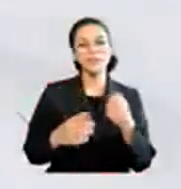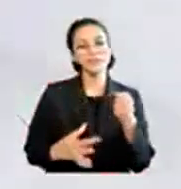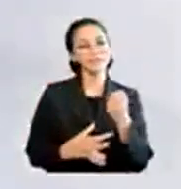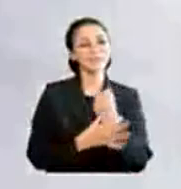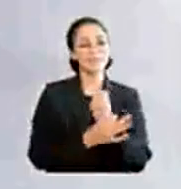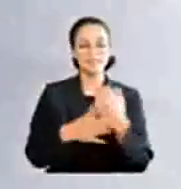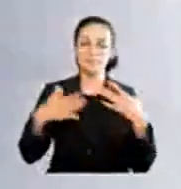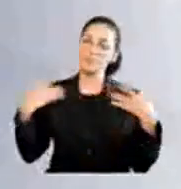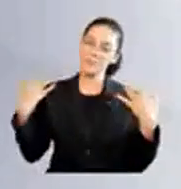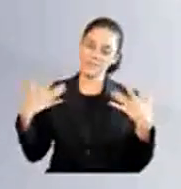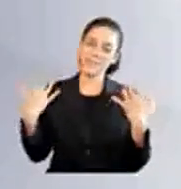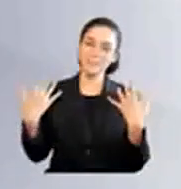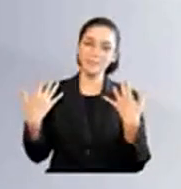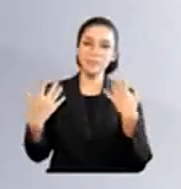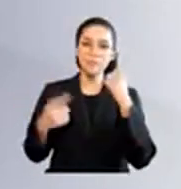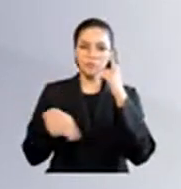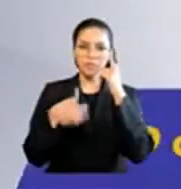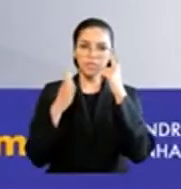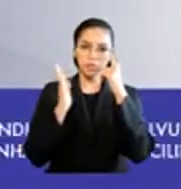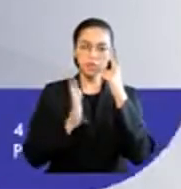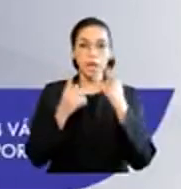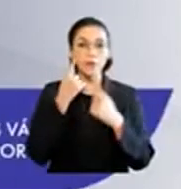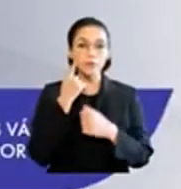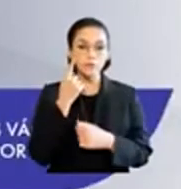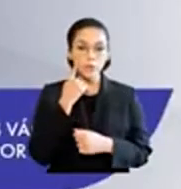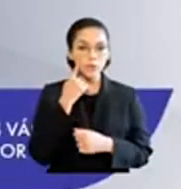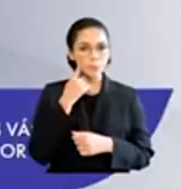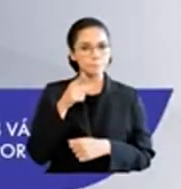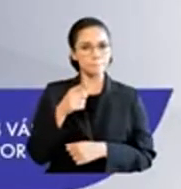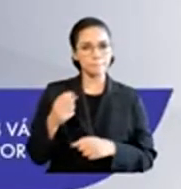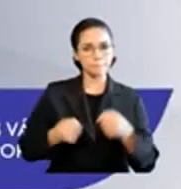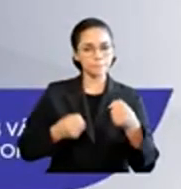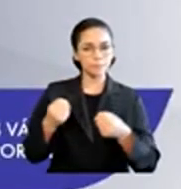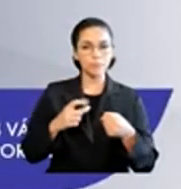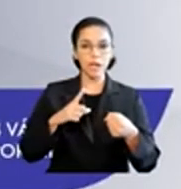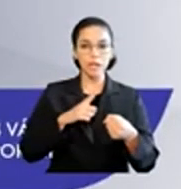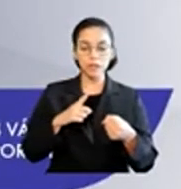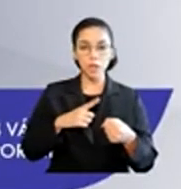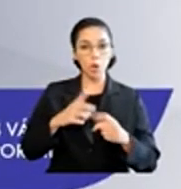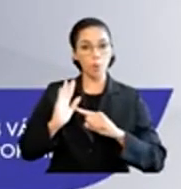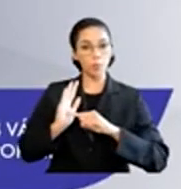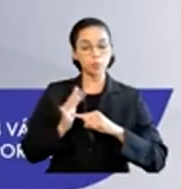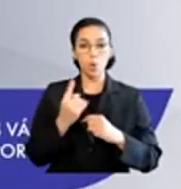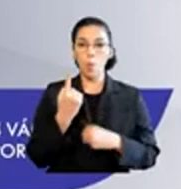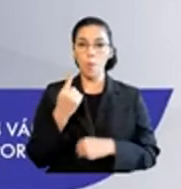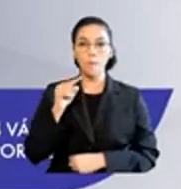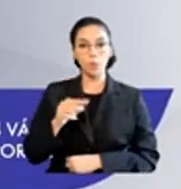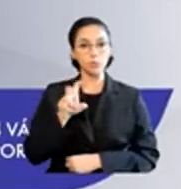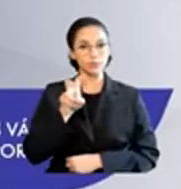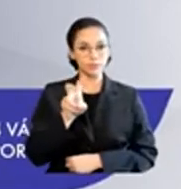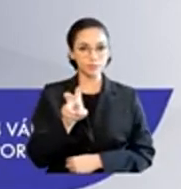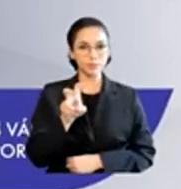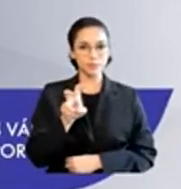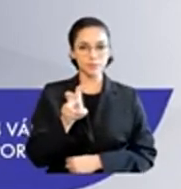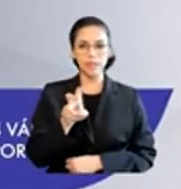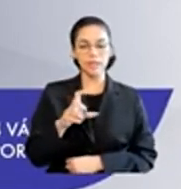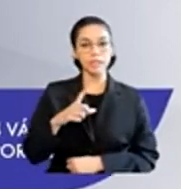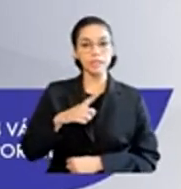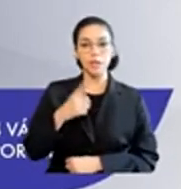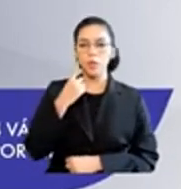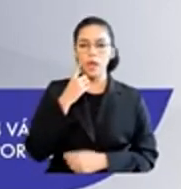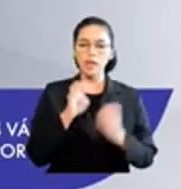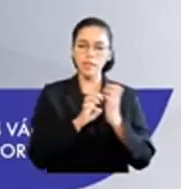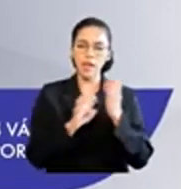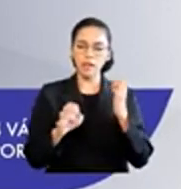já viram que o novo Scudo virá equipado com o motor 1.5 turbo diesel. Sob o ponto de vista da engenharia, é muito